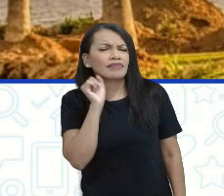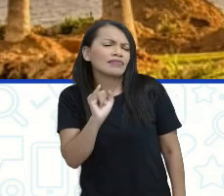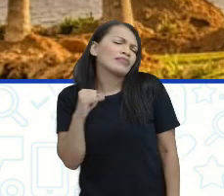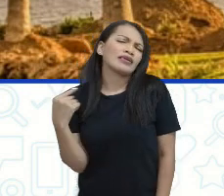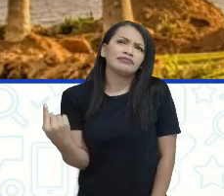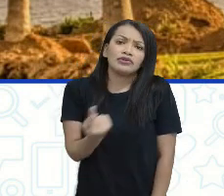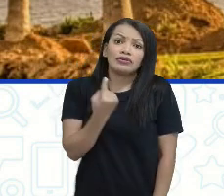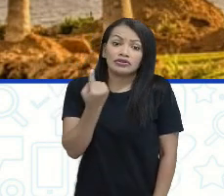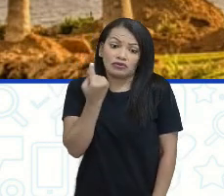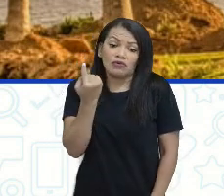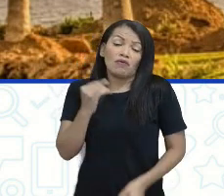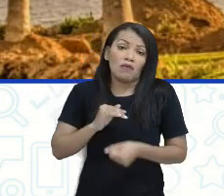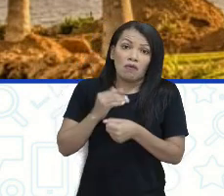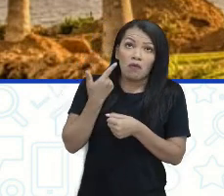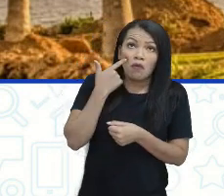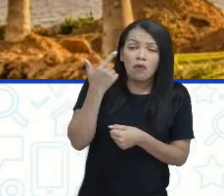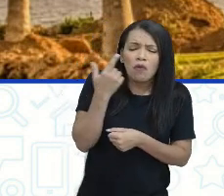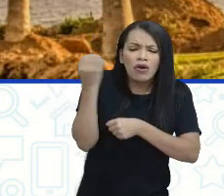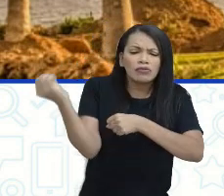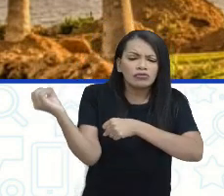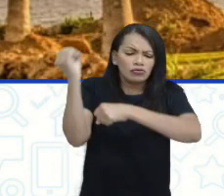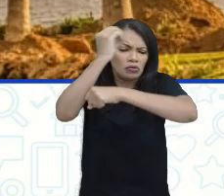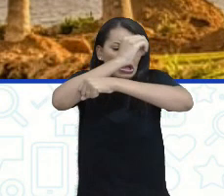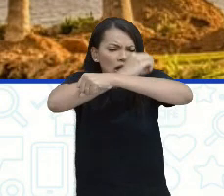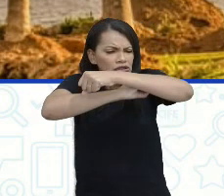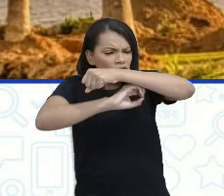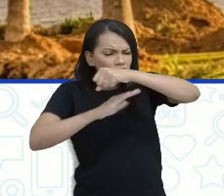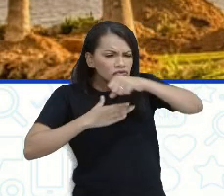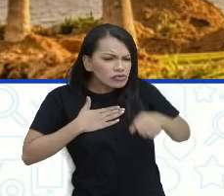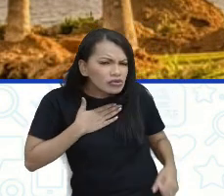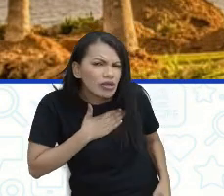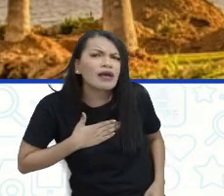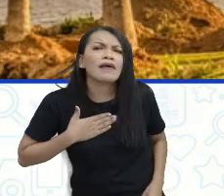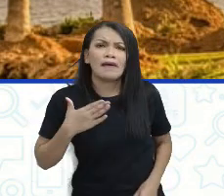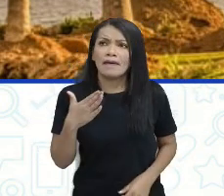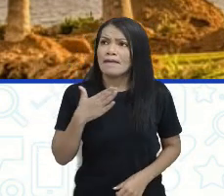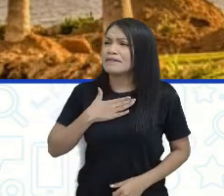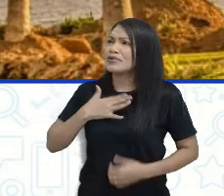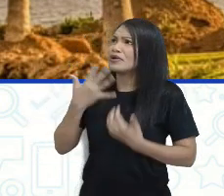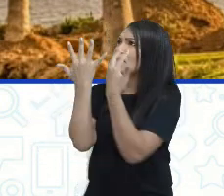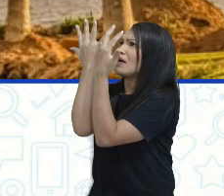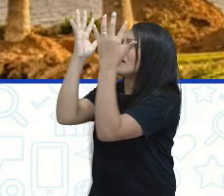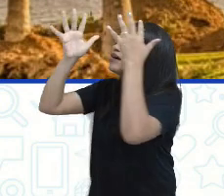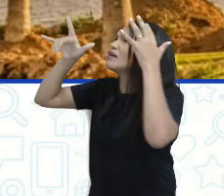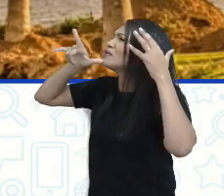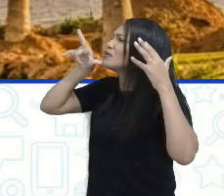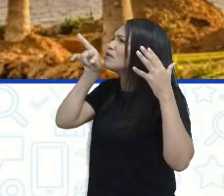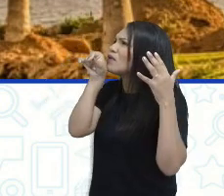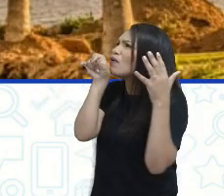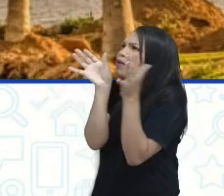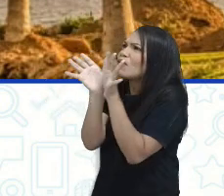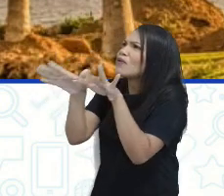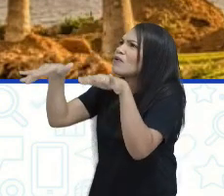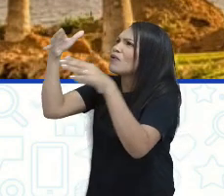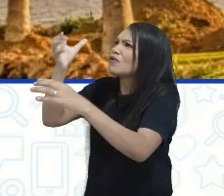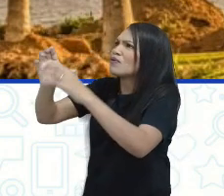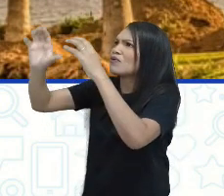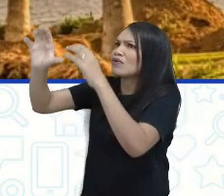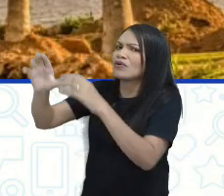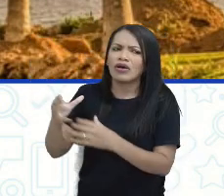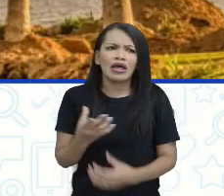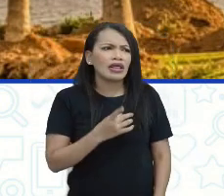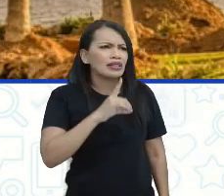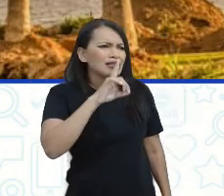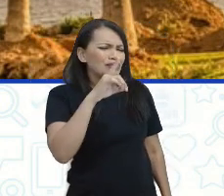à noite, mais prazer eu encontro lá. Minha terra tem palmeiras, onde canta o sabiá. Não permita, Deus,